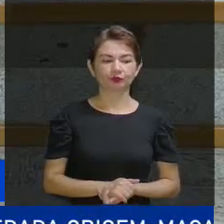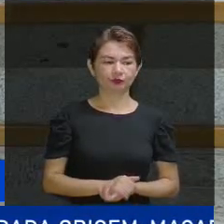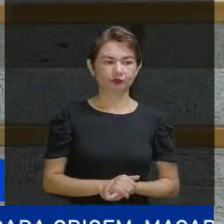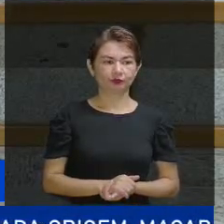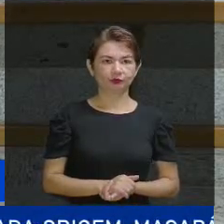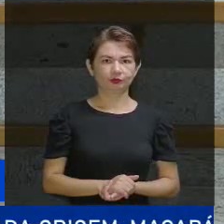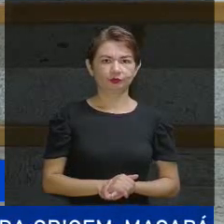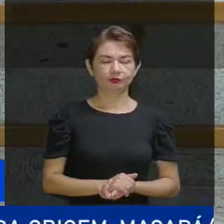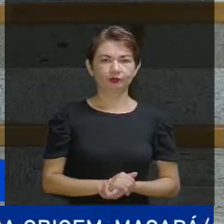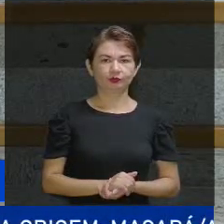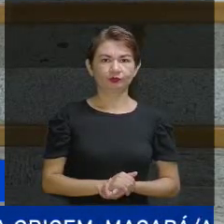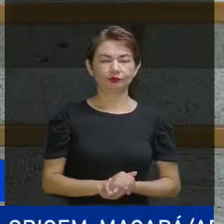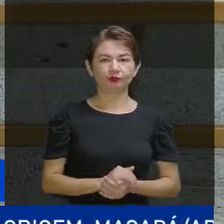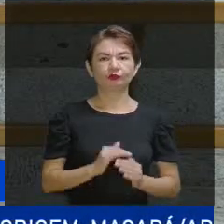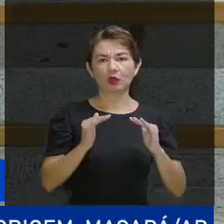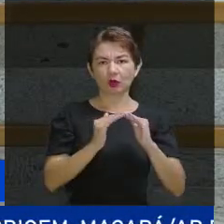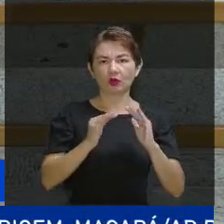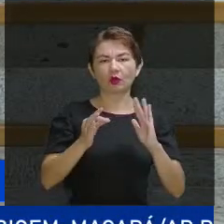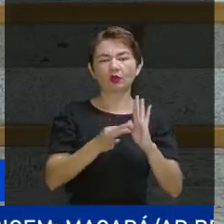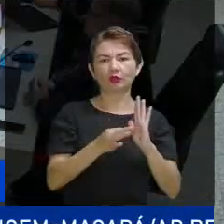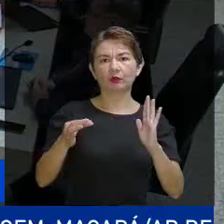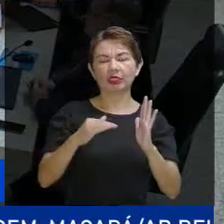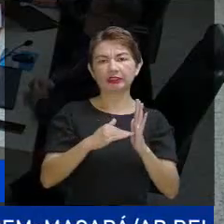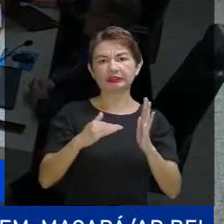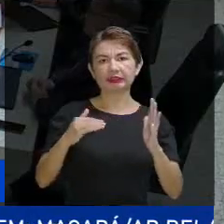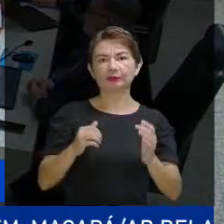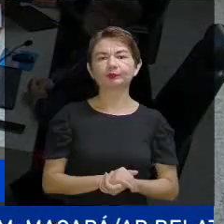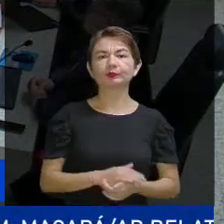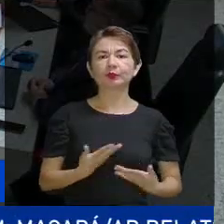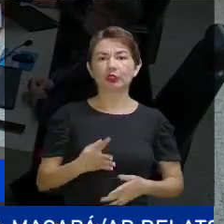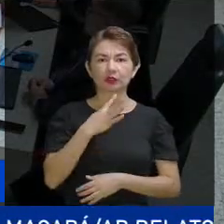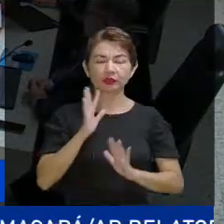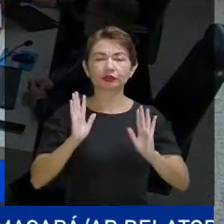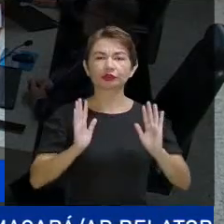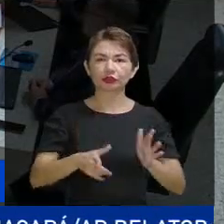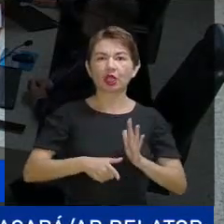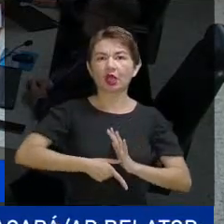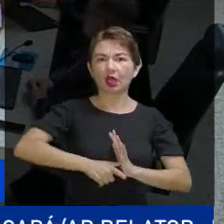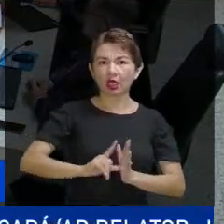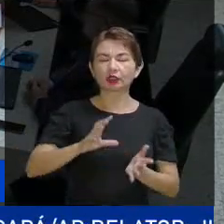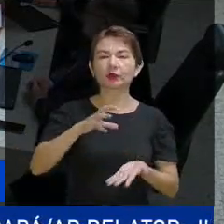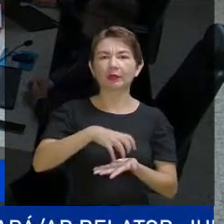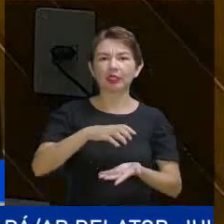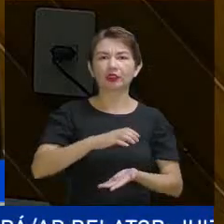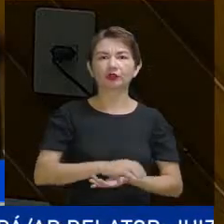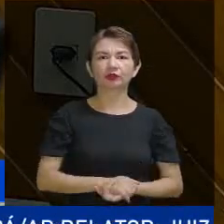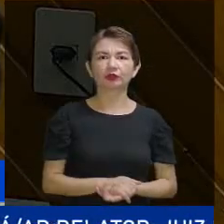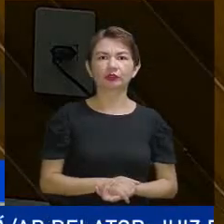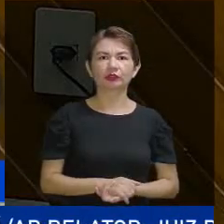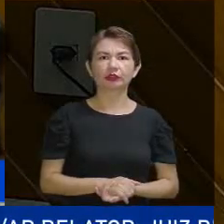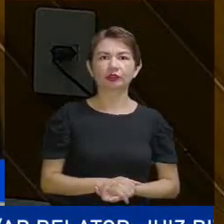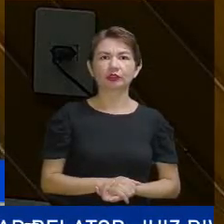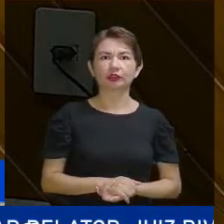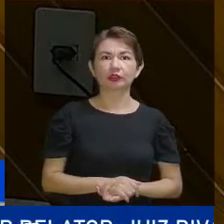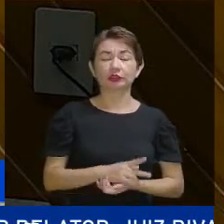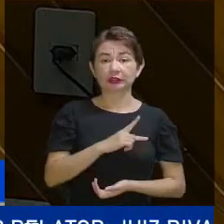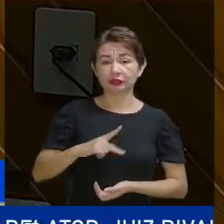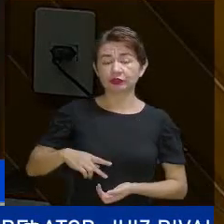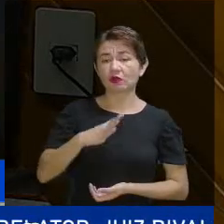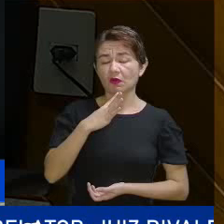procedimento. Reitero os termos do parecer, excelência. Parecer reiterado, já conhece, já antecipou o mérito. Imagem ampla do plenário,